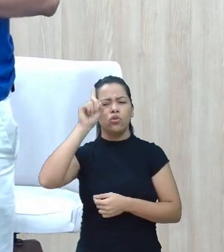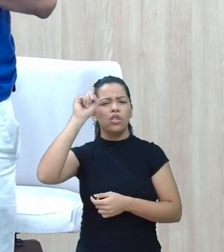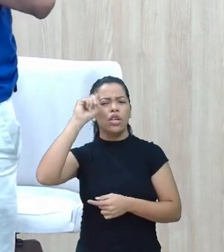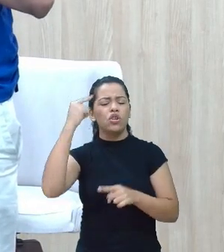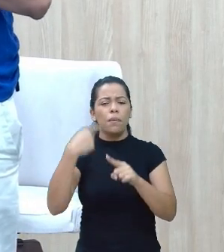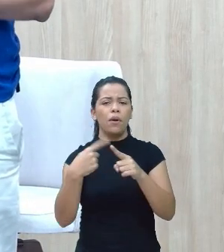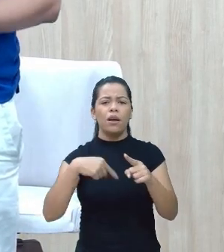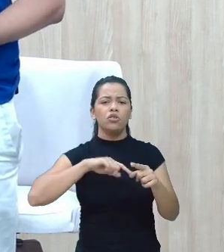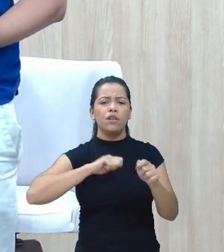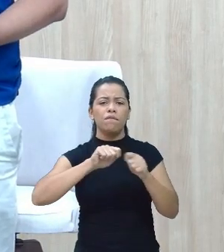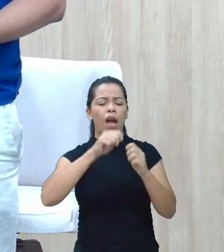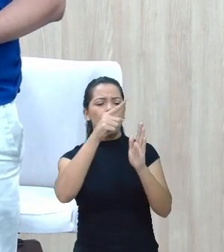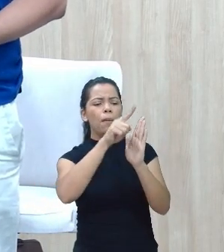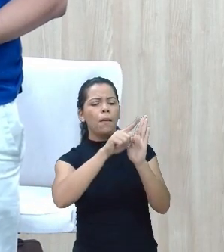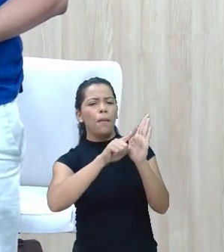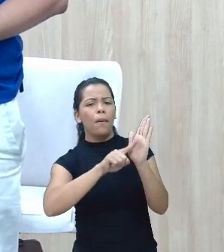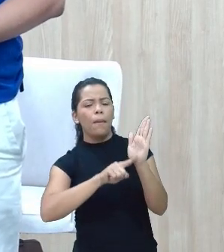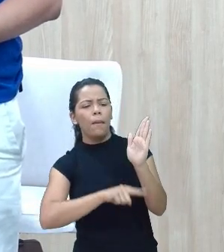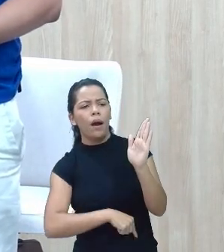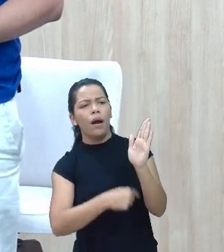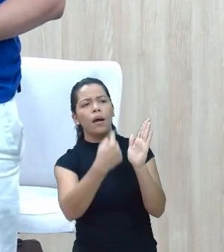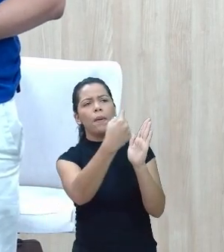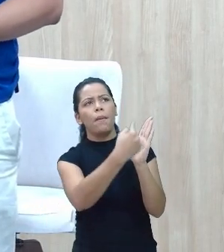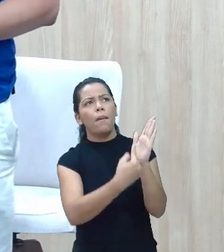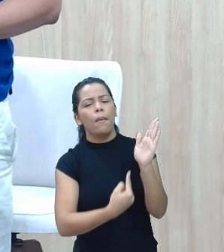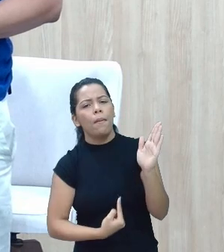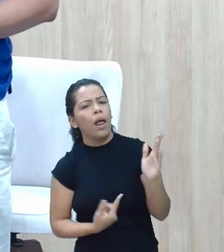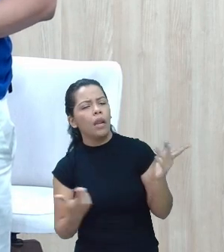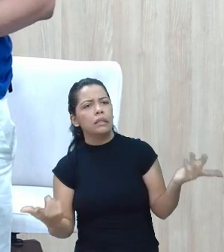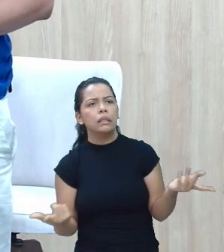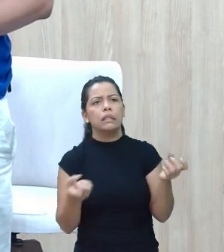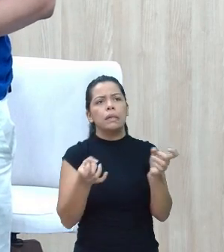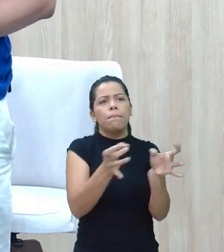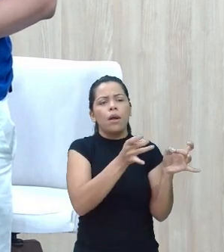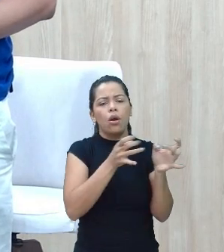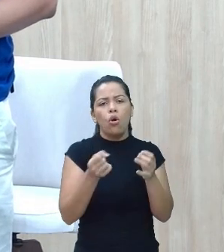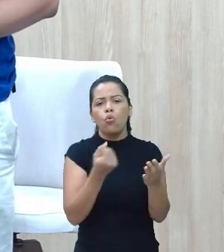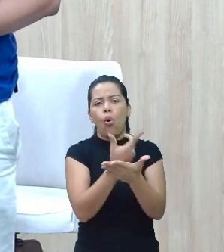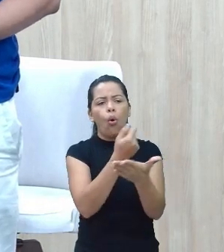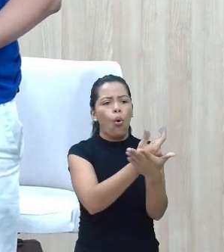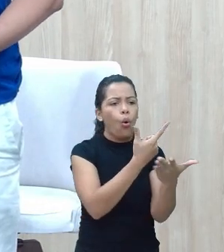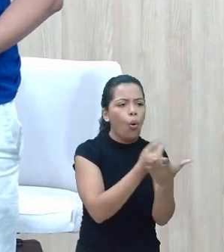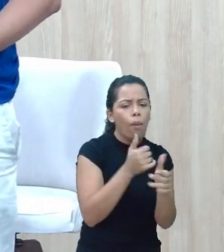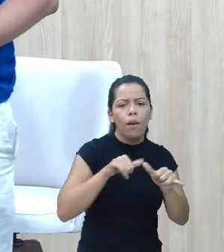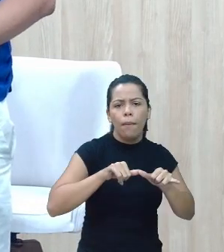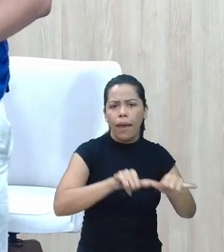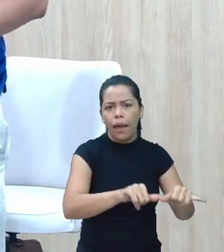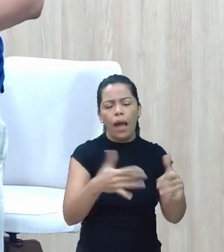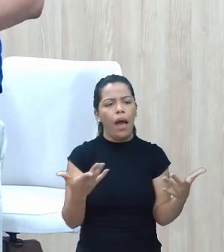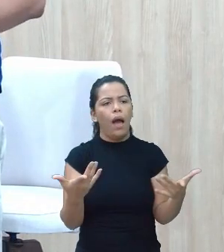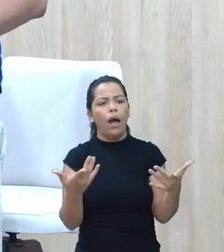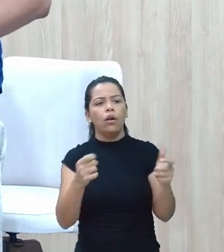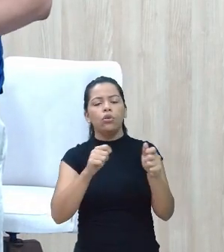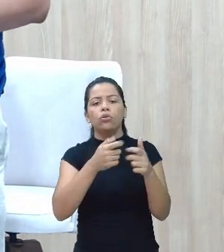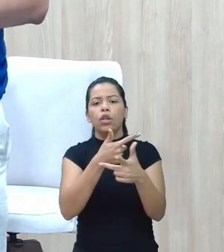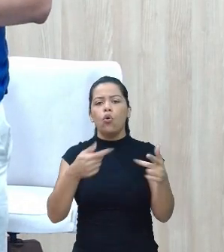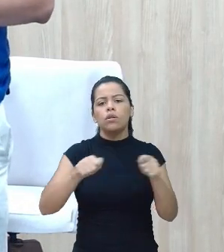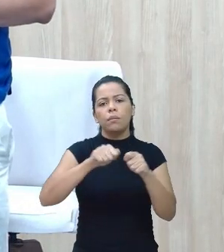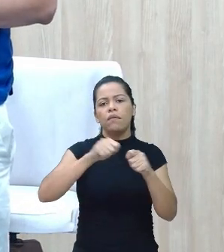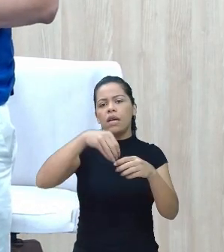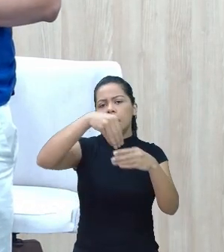faz a lista de metas para aquele ano, a gente faz a lista de coisas que você tem que fazer no seu trabalho, certo? Então, estamos